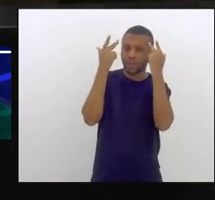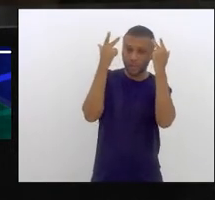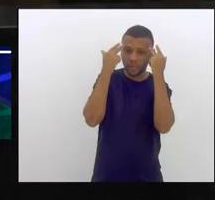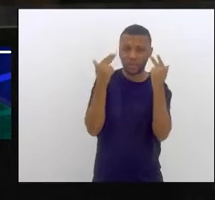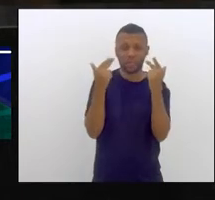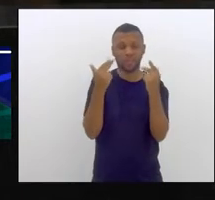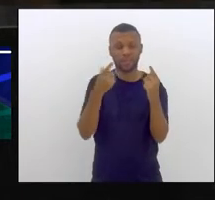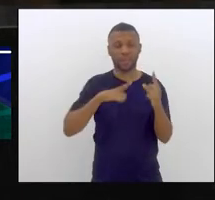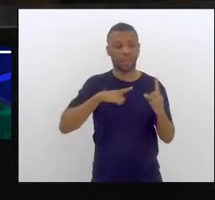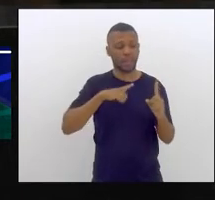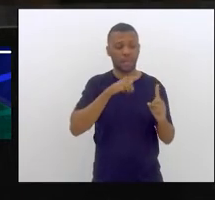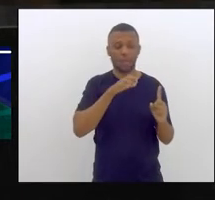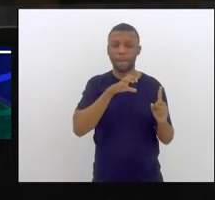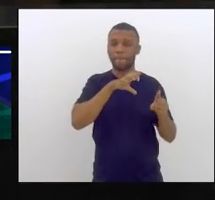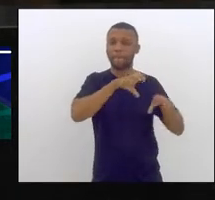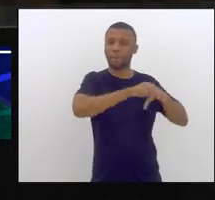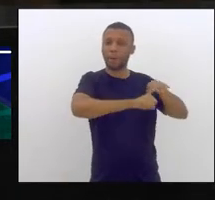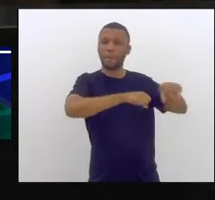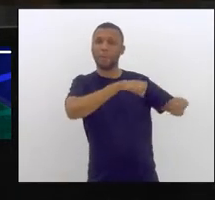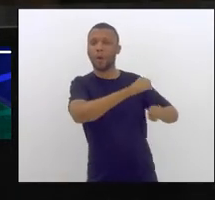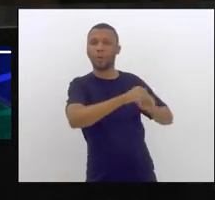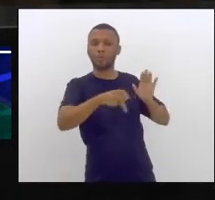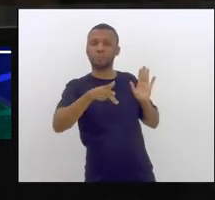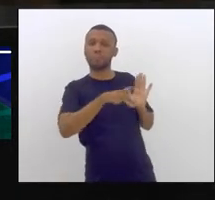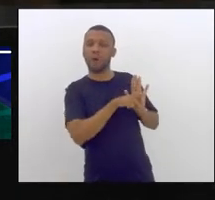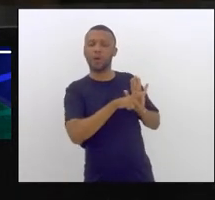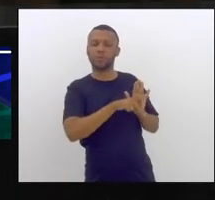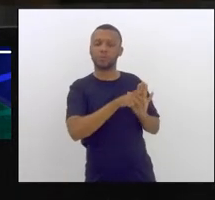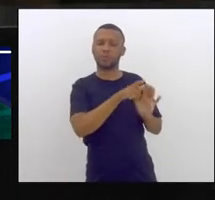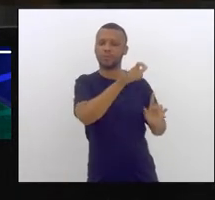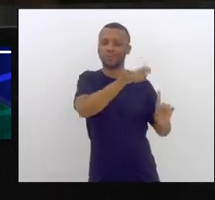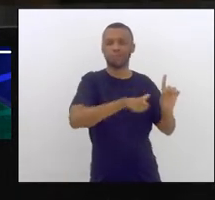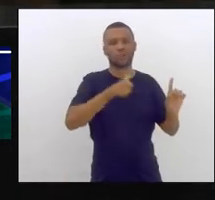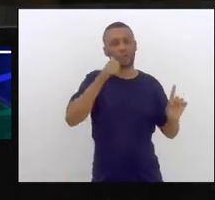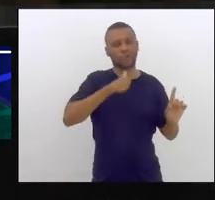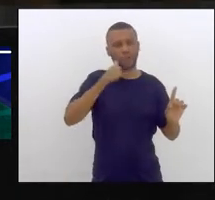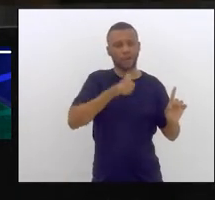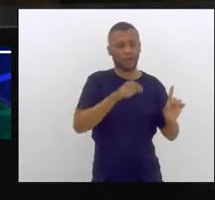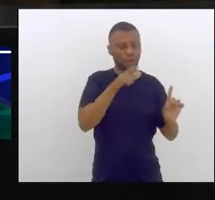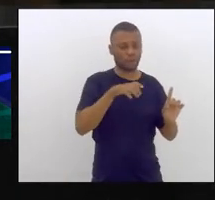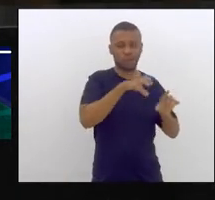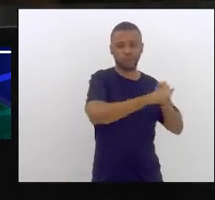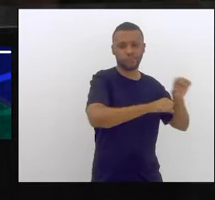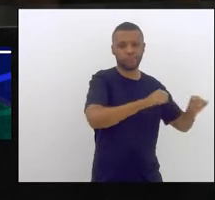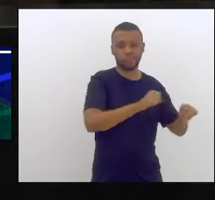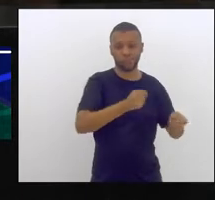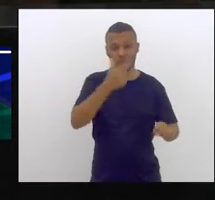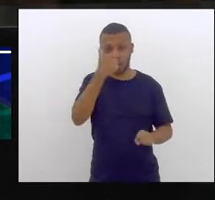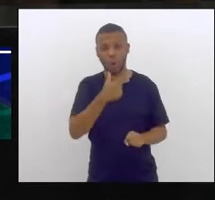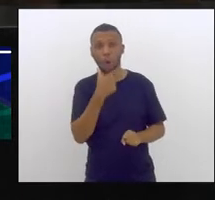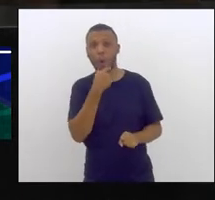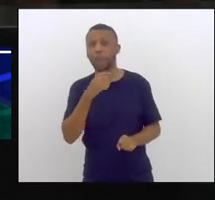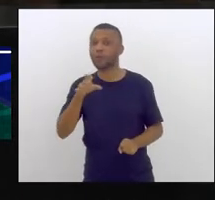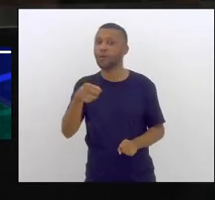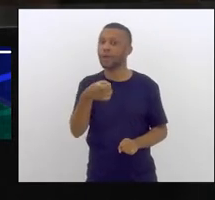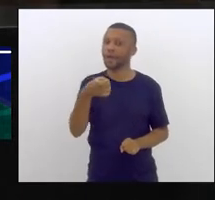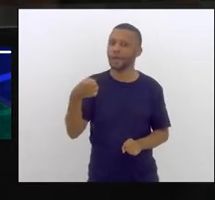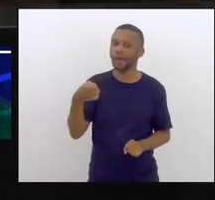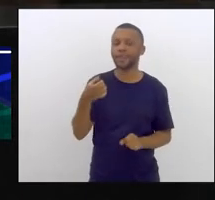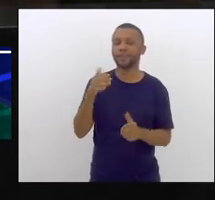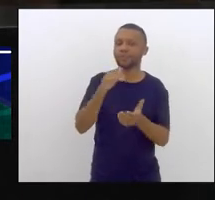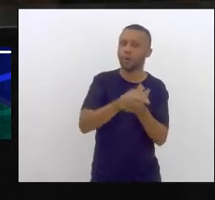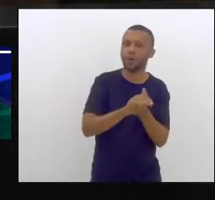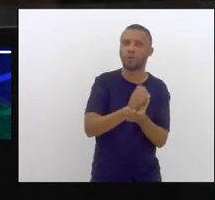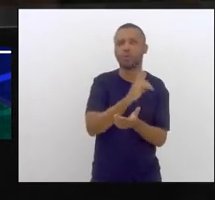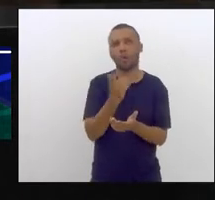corpo dessas mulheres como se fossem propriedade de homens, que são, muitas vezes, ex-companheiros, atuais